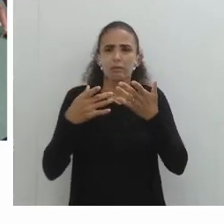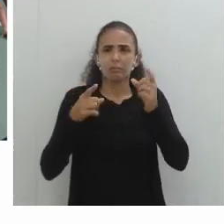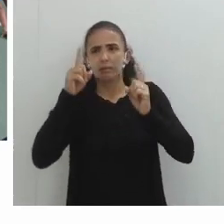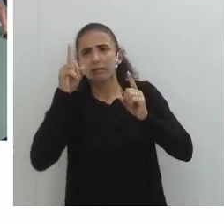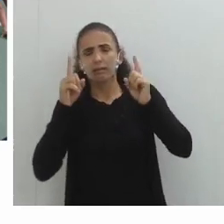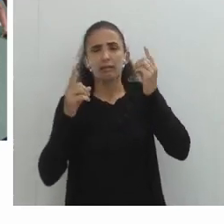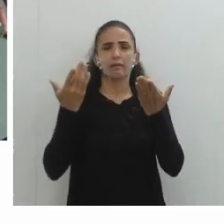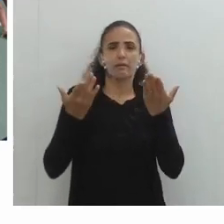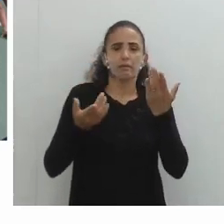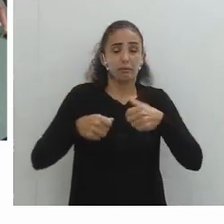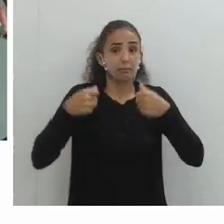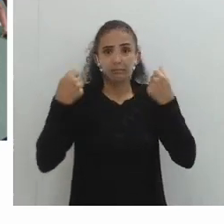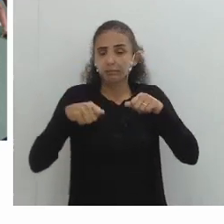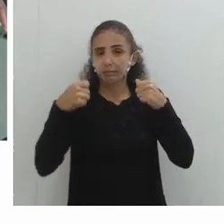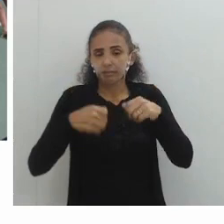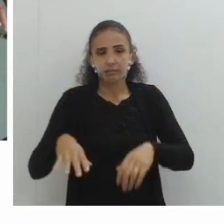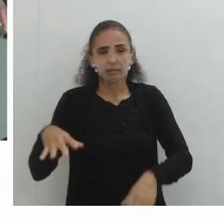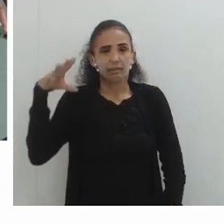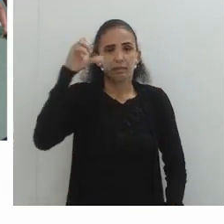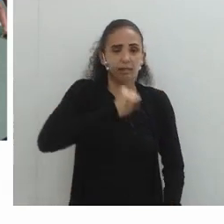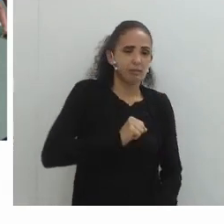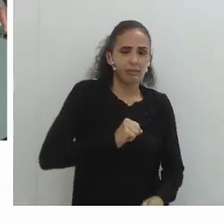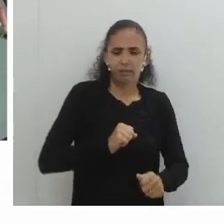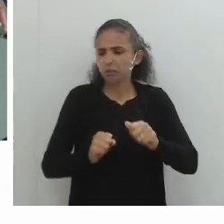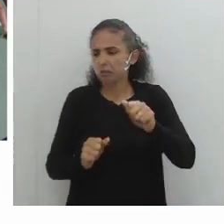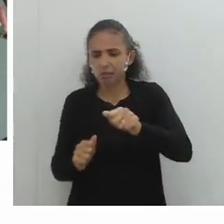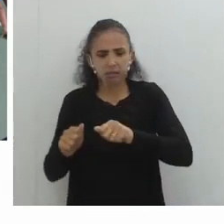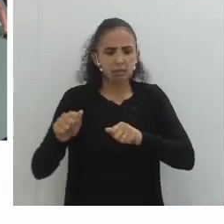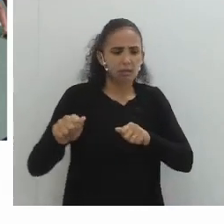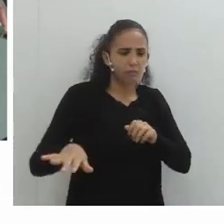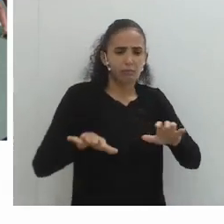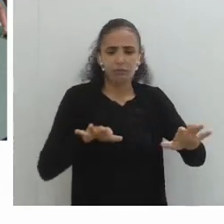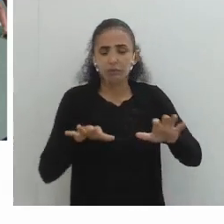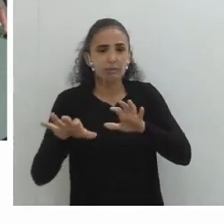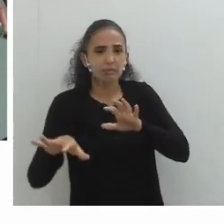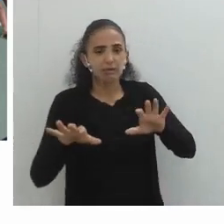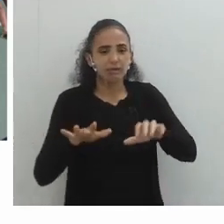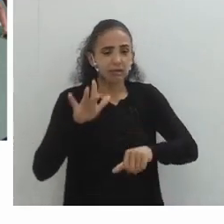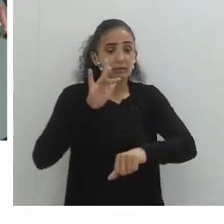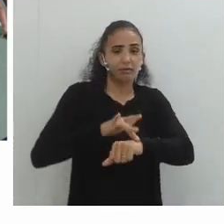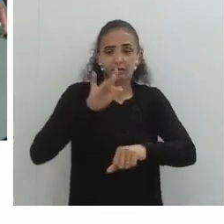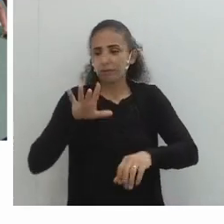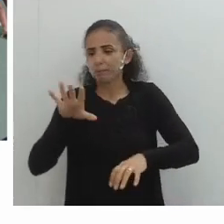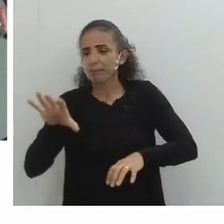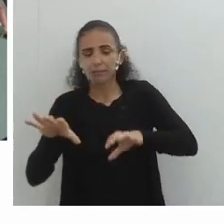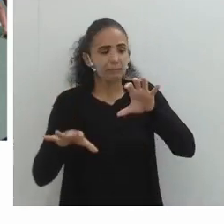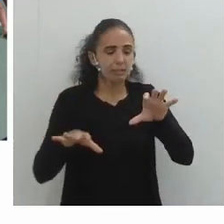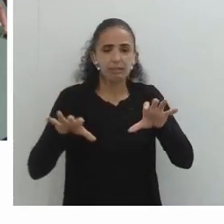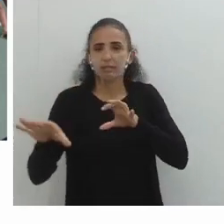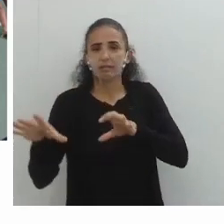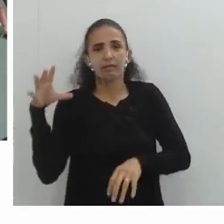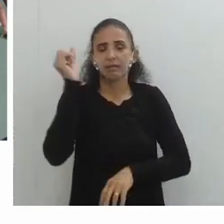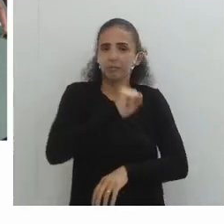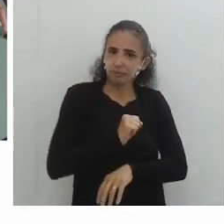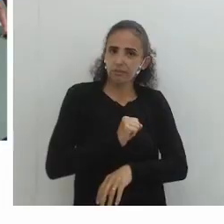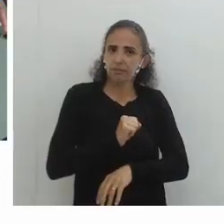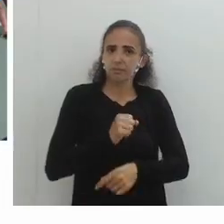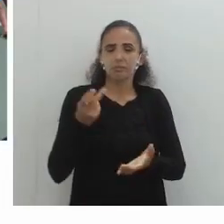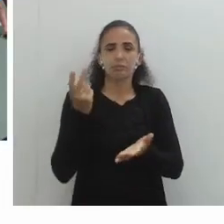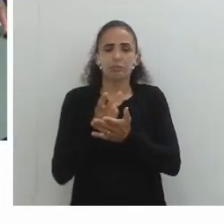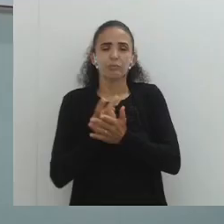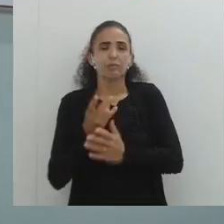Eu preciso trabalhar a rapidez, aqueles joguinhos de tocar no canto. Então eu vou trabalhando a questão da rapidez,